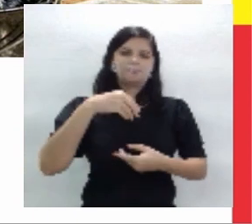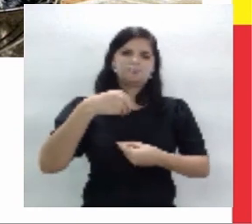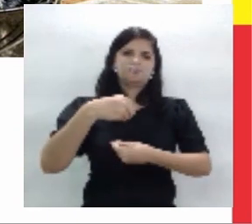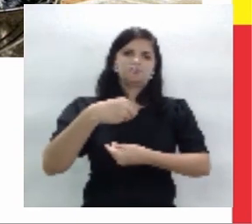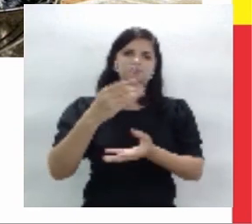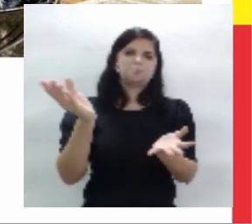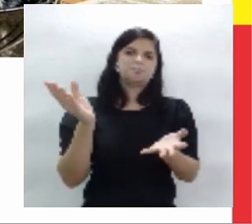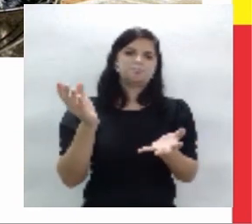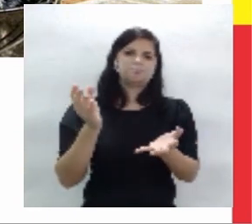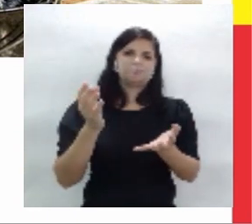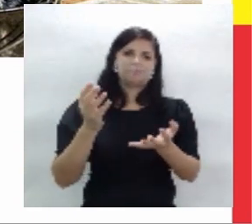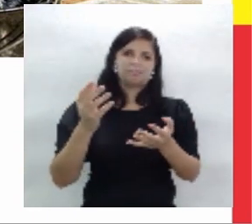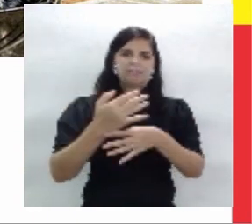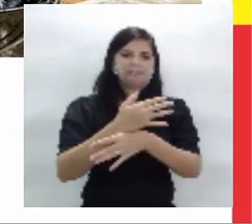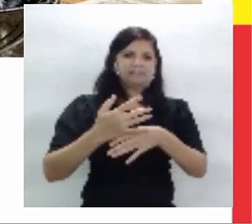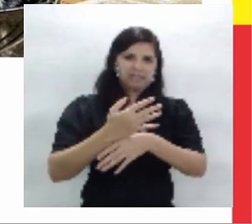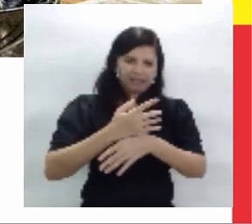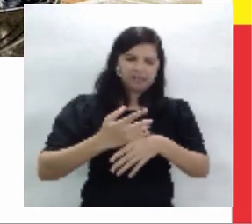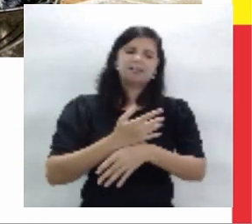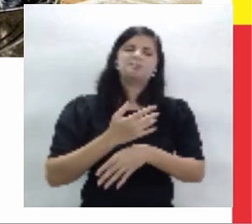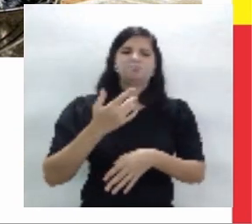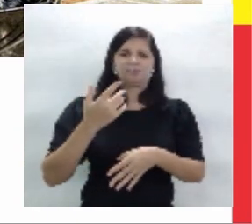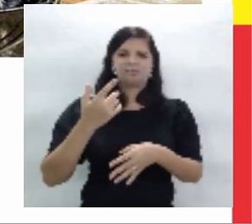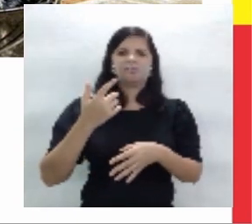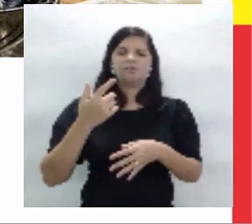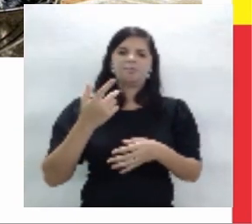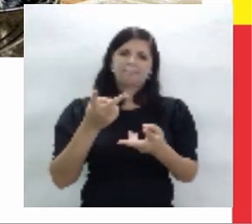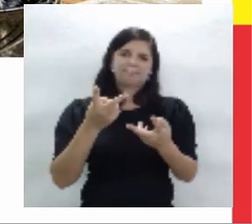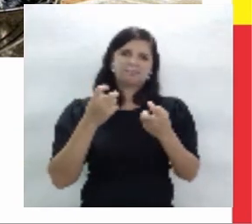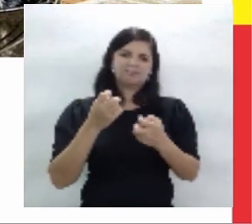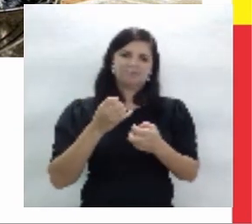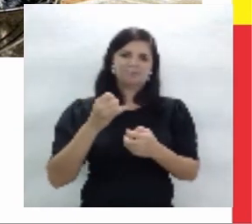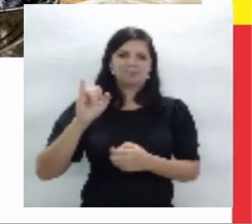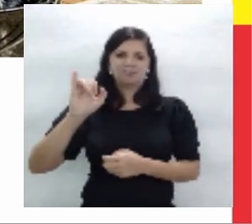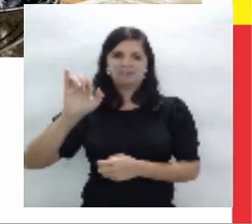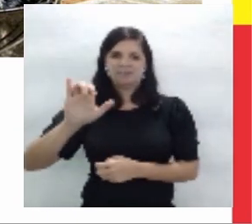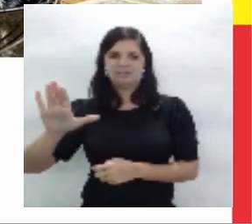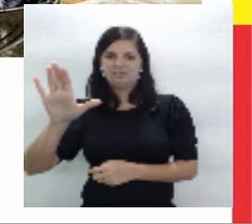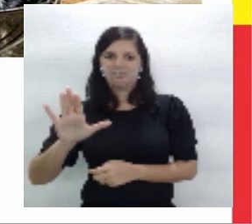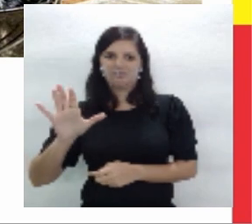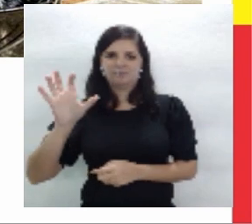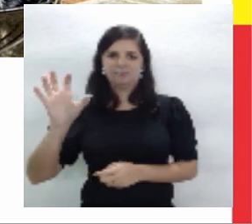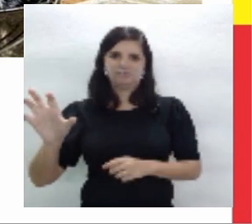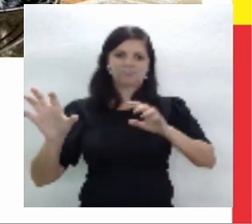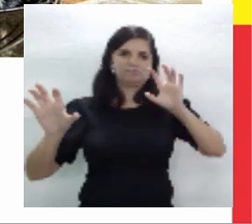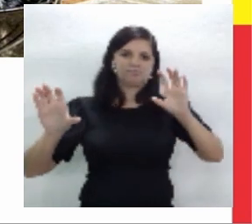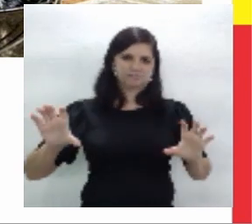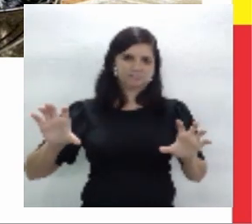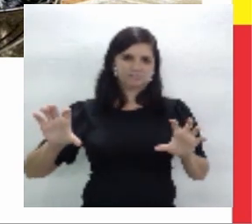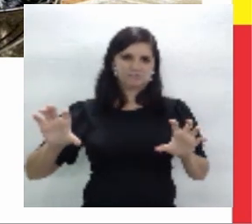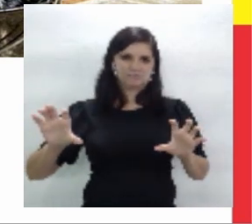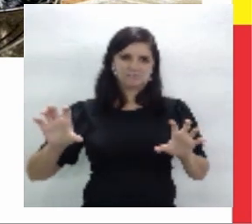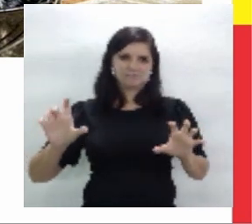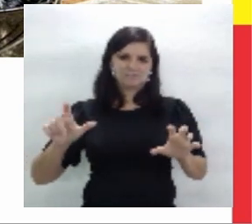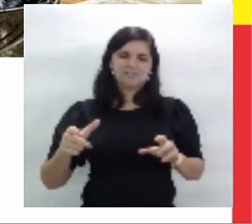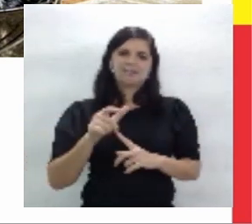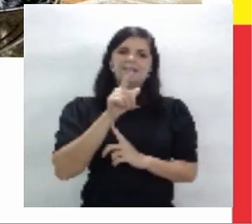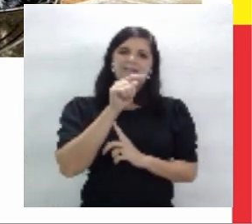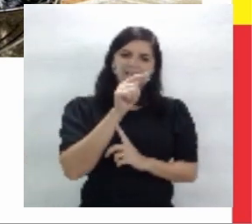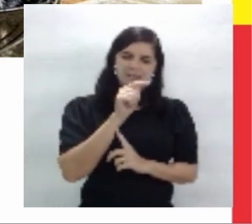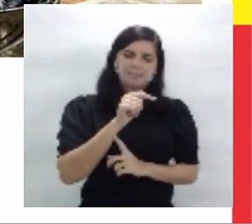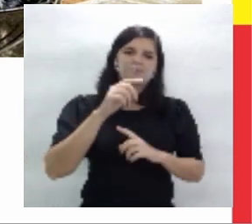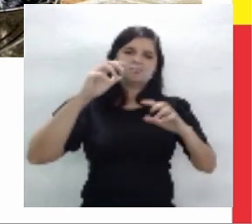água nos grandes centros urbanos, né? Então, você vê duas imagens. Uma pessoa aí com a sua água que foi extraída aí